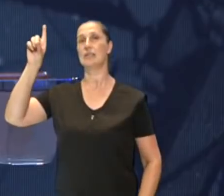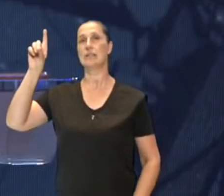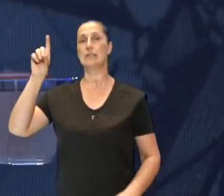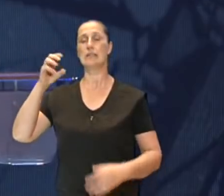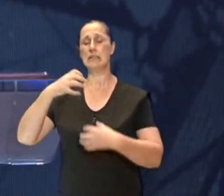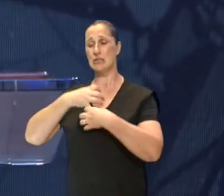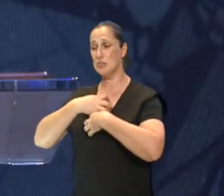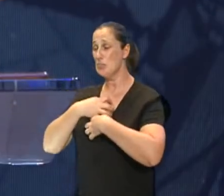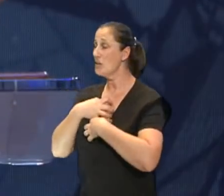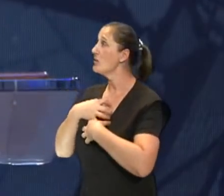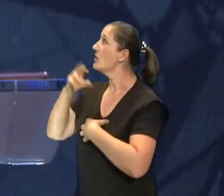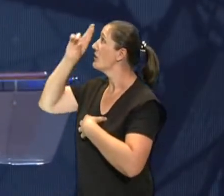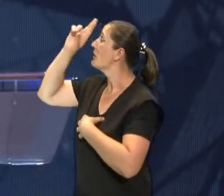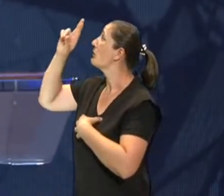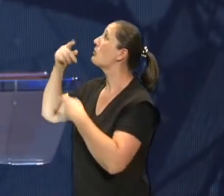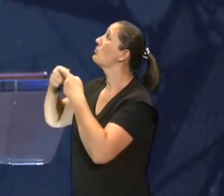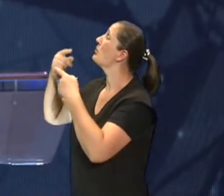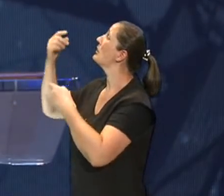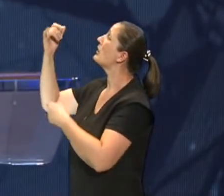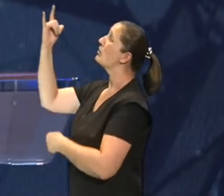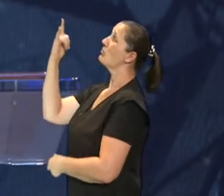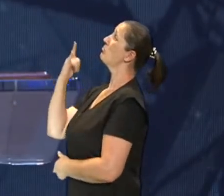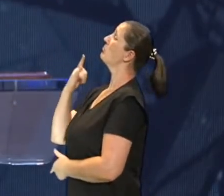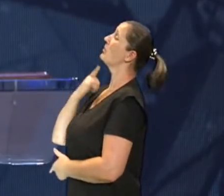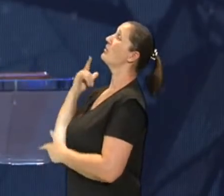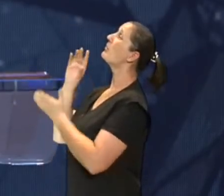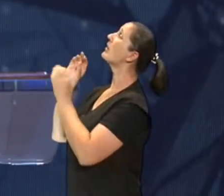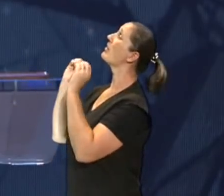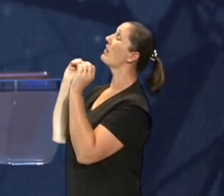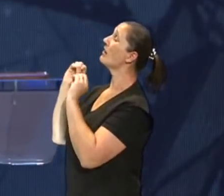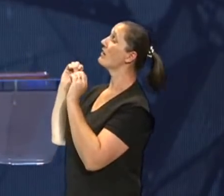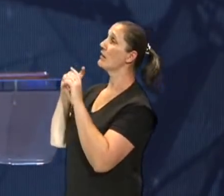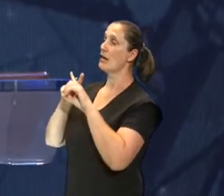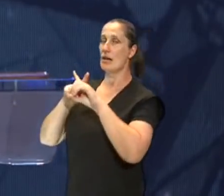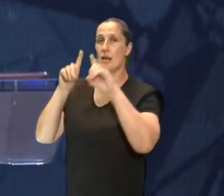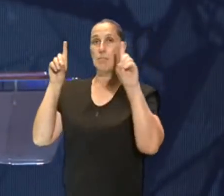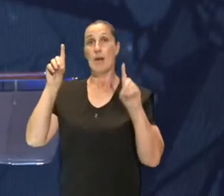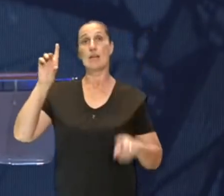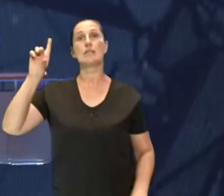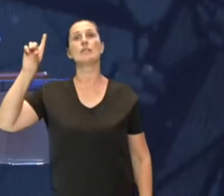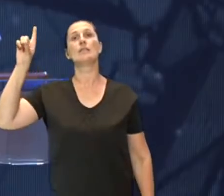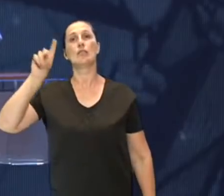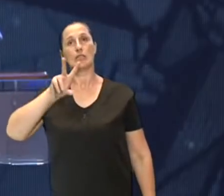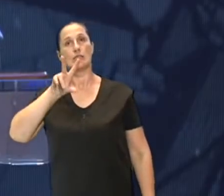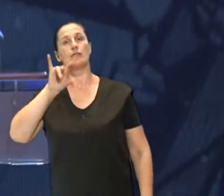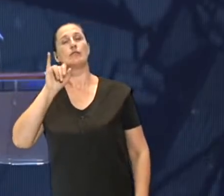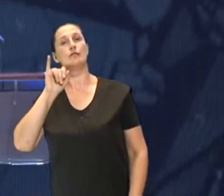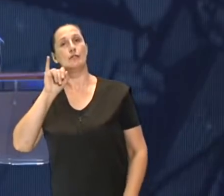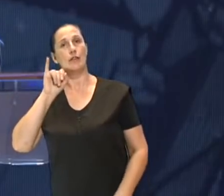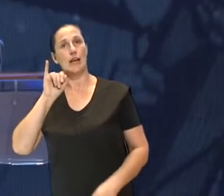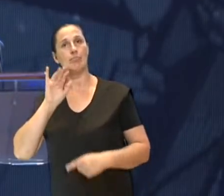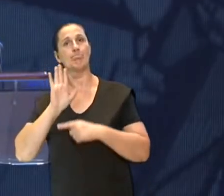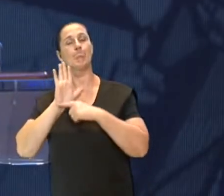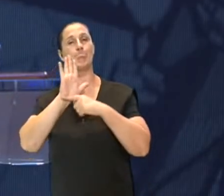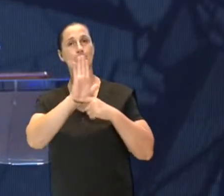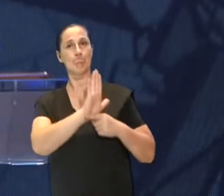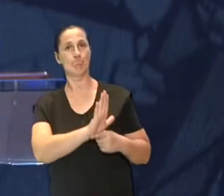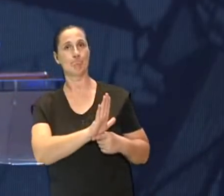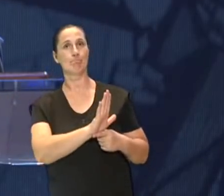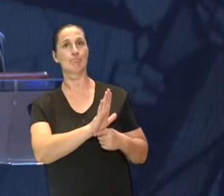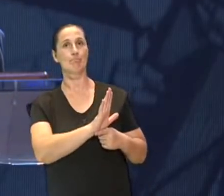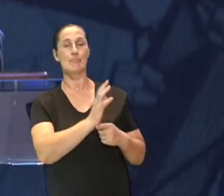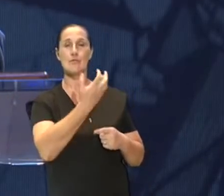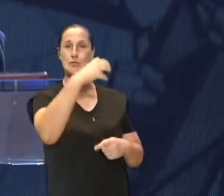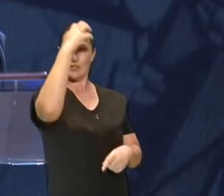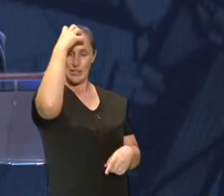sentimento: Senhor, por que tu não me amas? Mas Deus vai colocar um recurso à disposição de